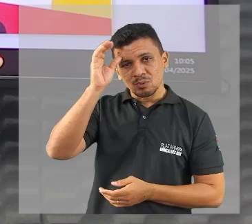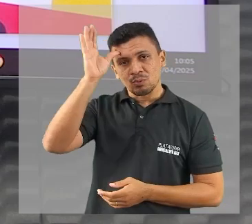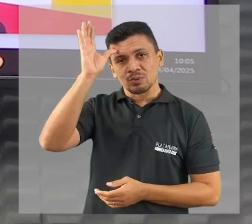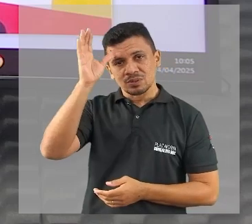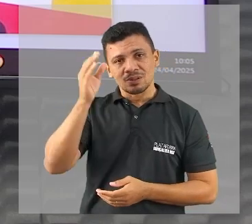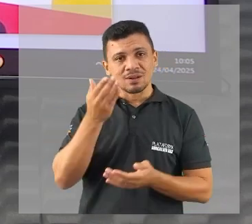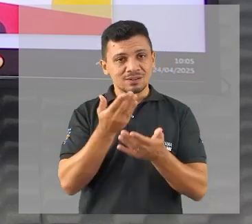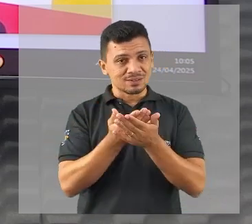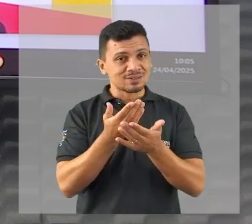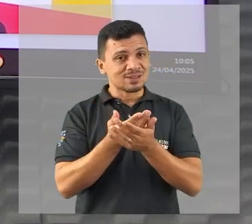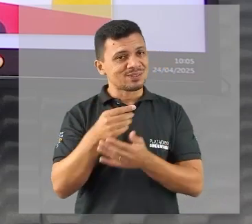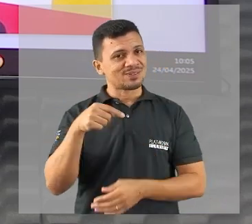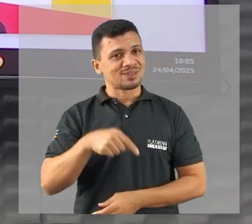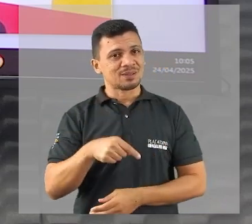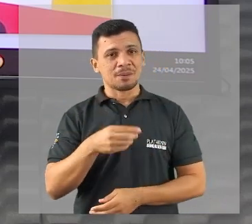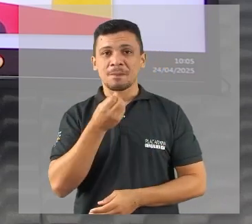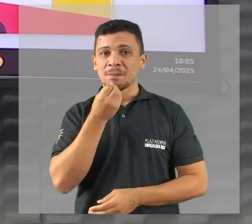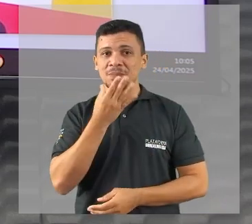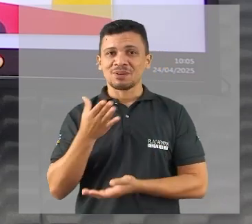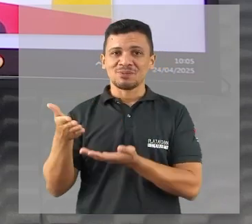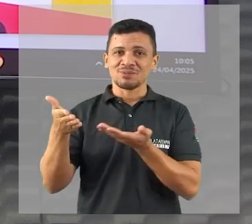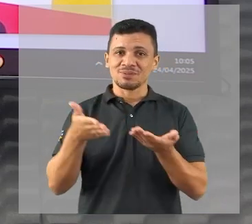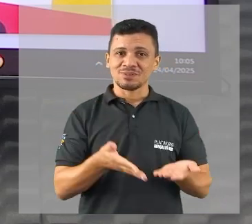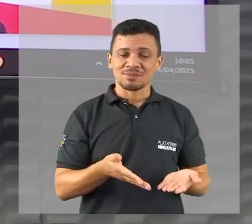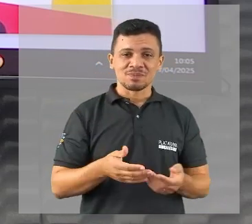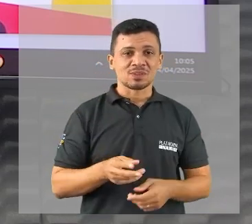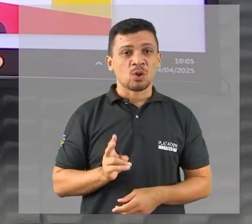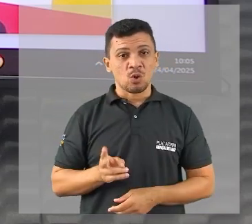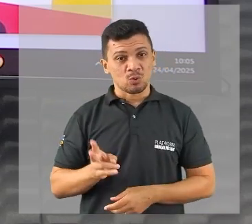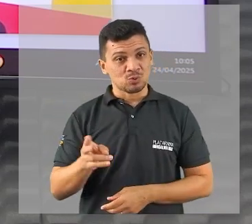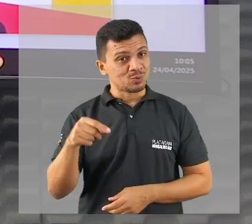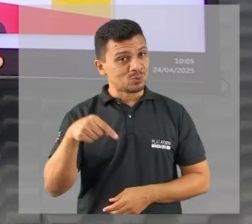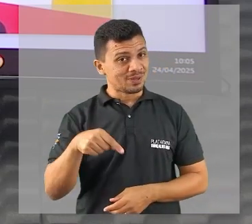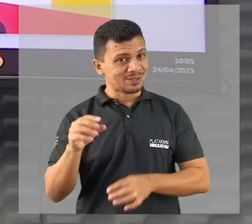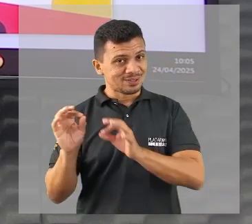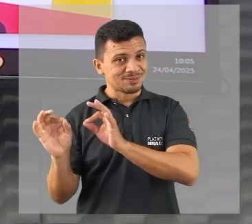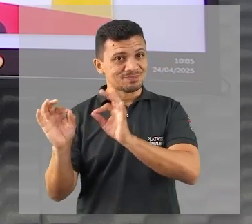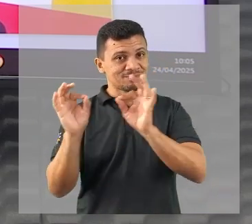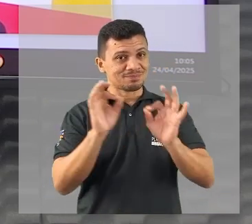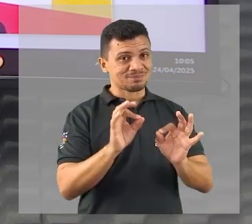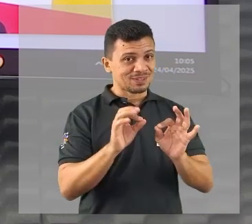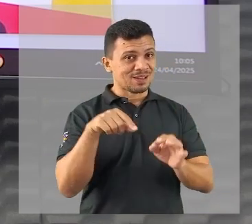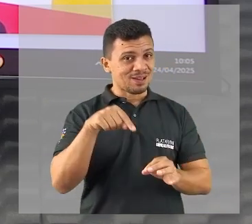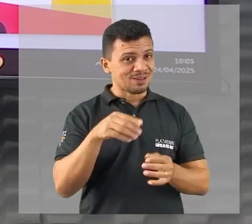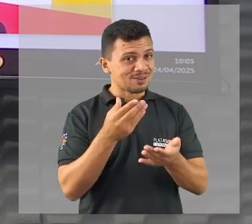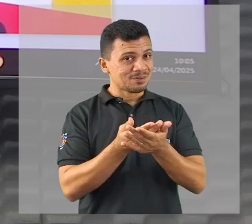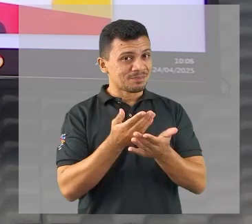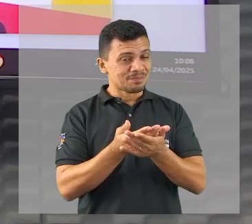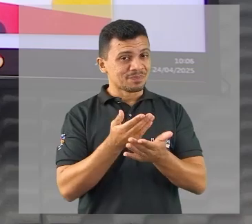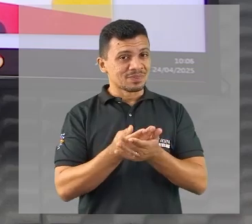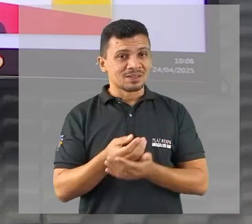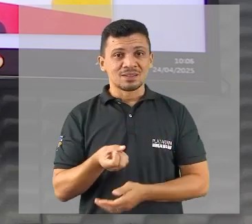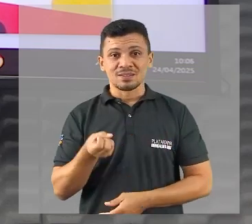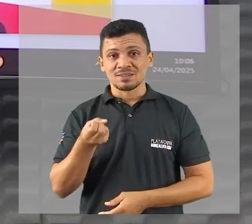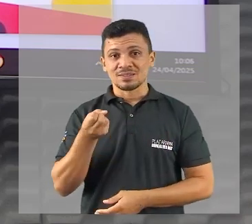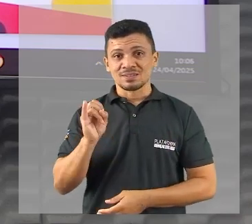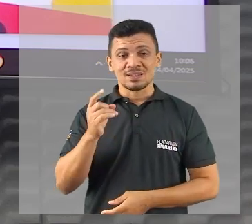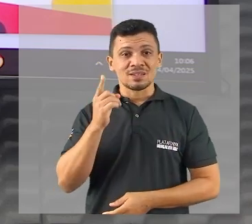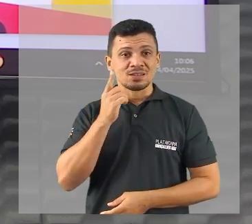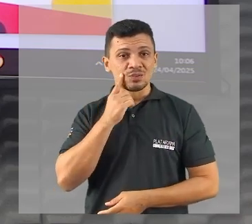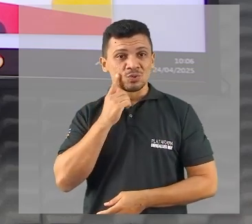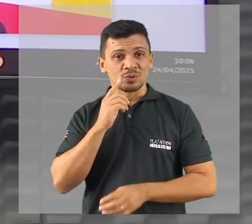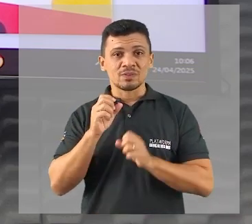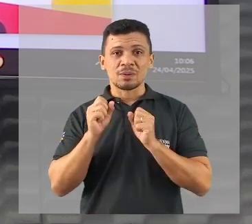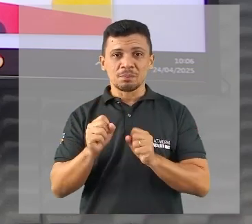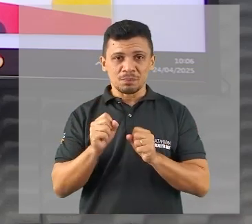nossas aulas. Então, sejam bem-vindos e continuem aqui conosco, tá? Prestem atenção nas nossas aulas. Qualquer coisa, se tiver alguma dúvida, vocês podem